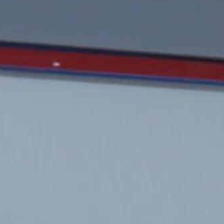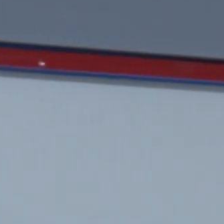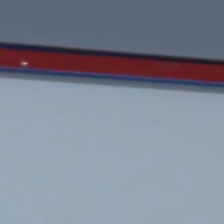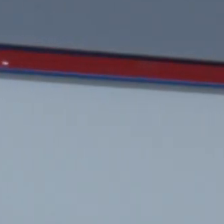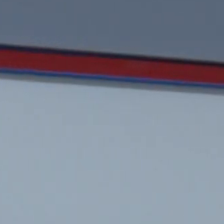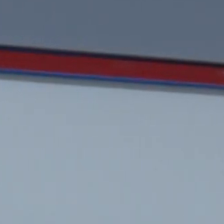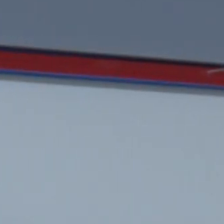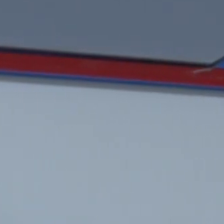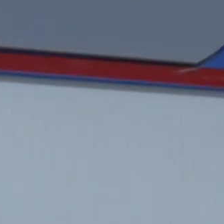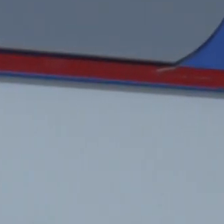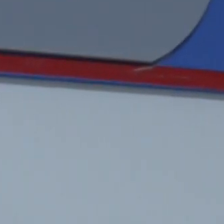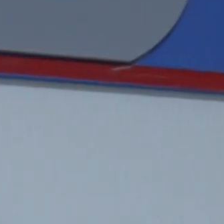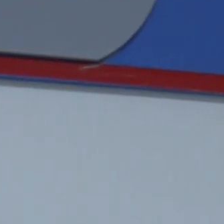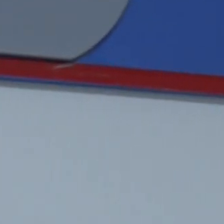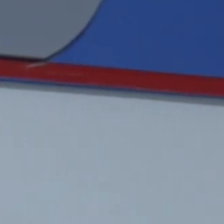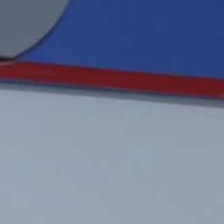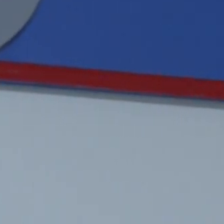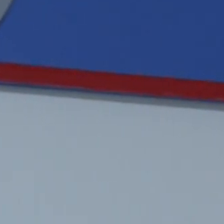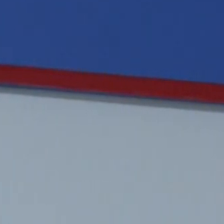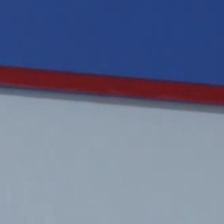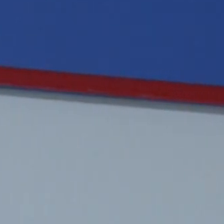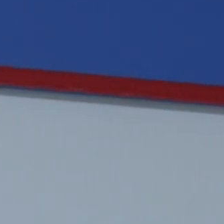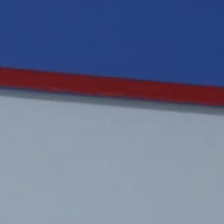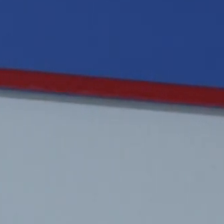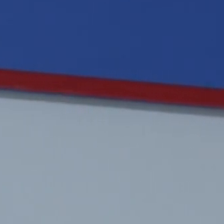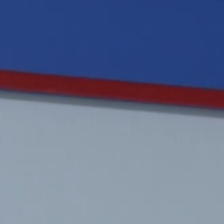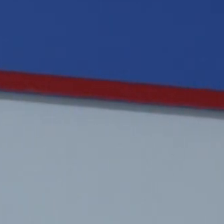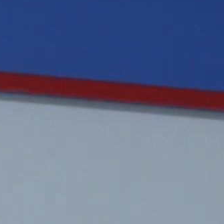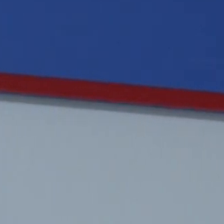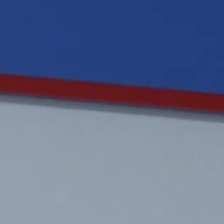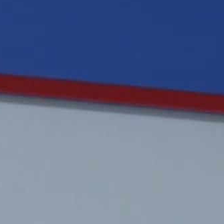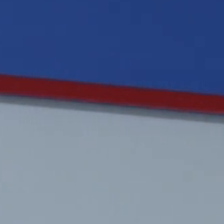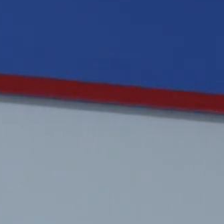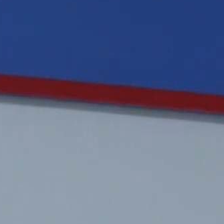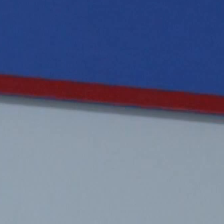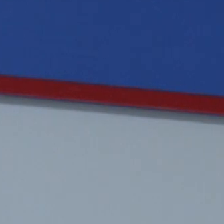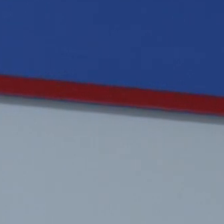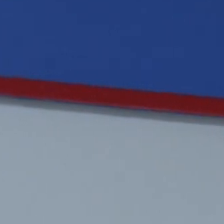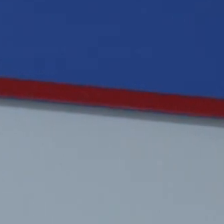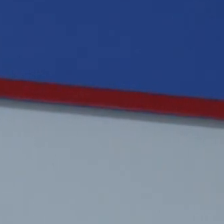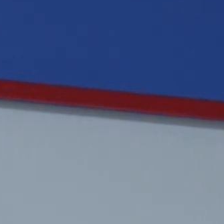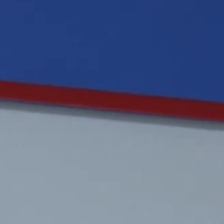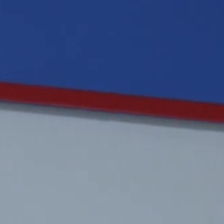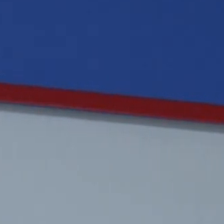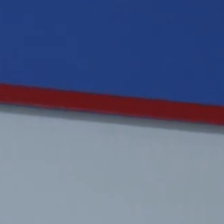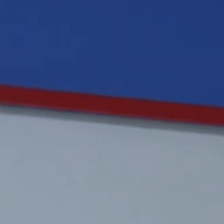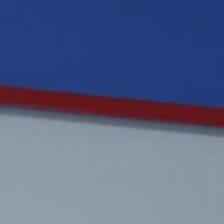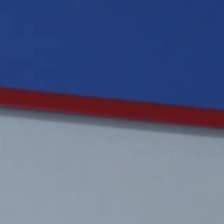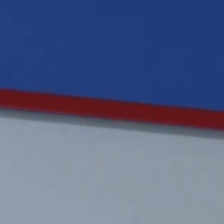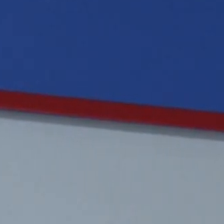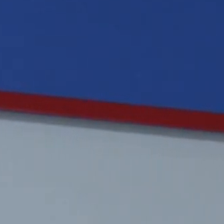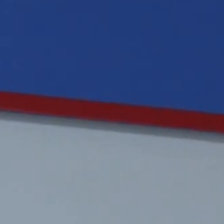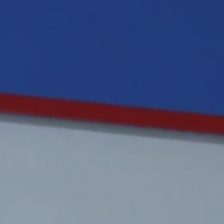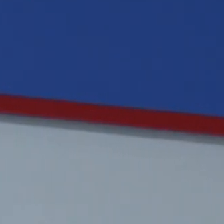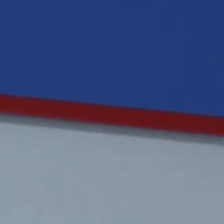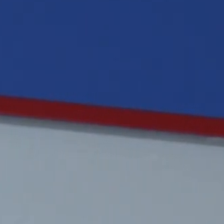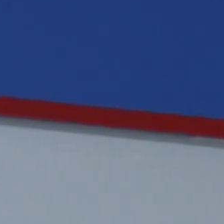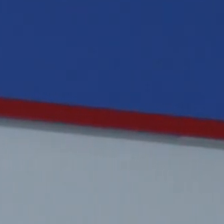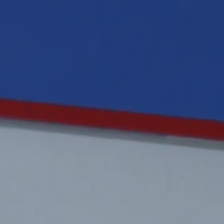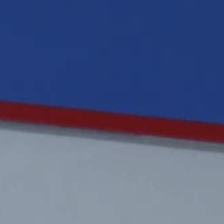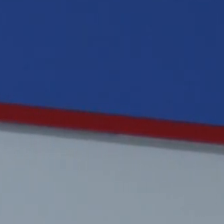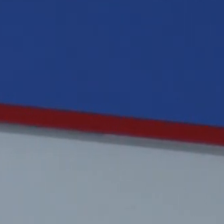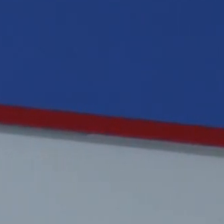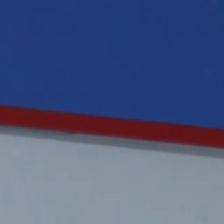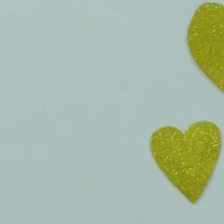Tzerziak, do meu partido, que trouxe para cá uma verba importante, né, de R$350 mil para a gente efetivamente colocar ele